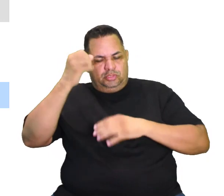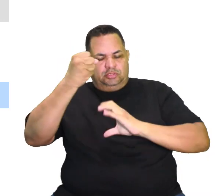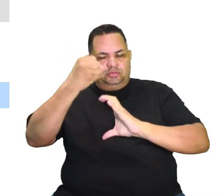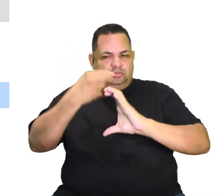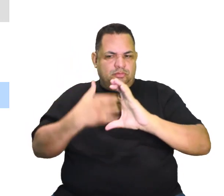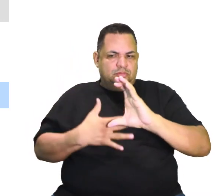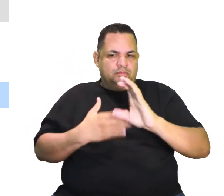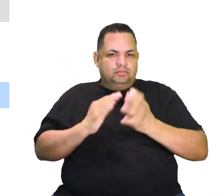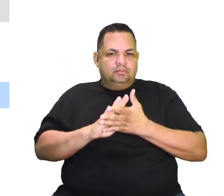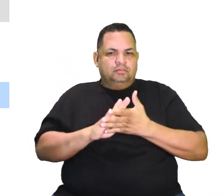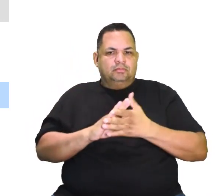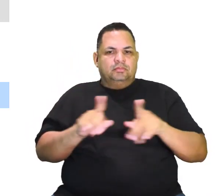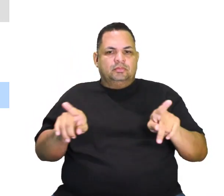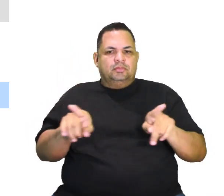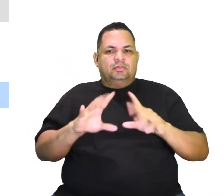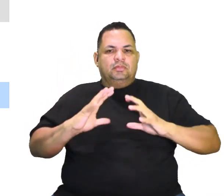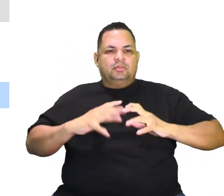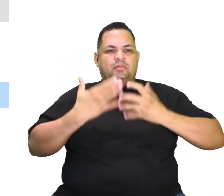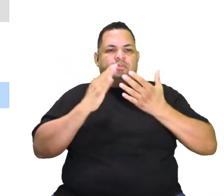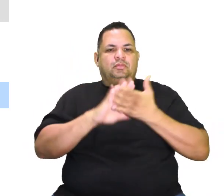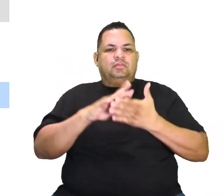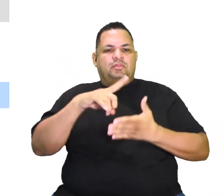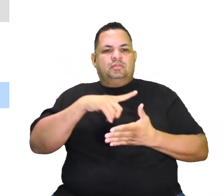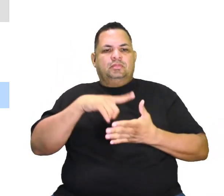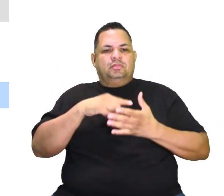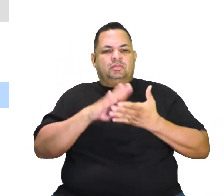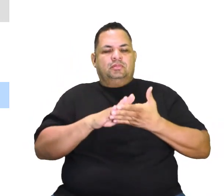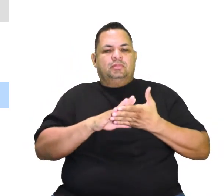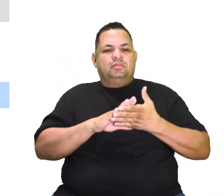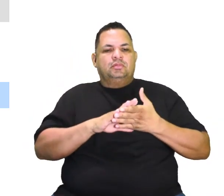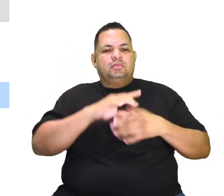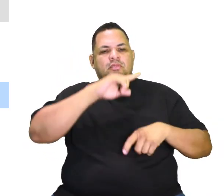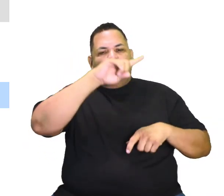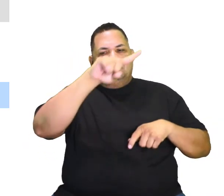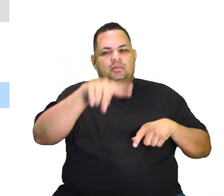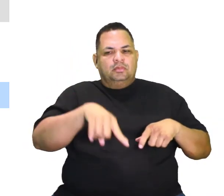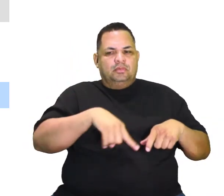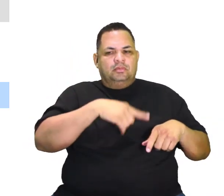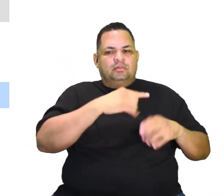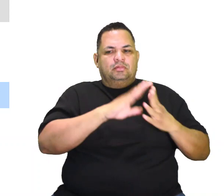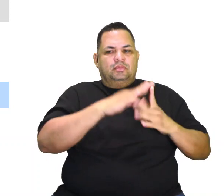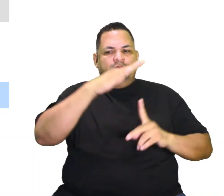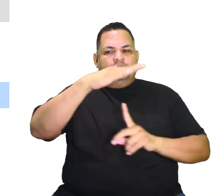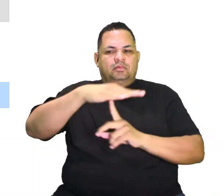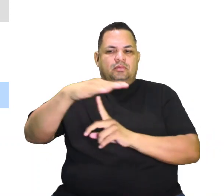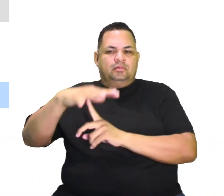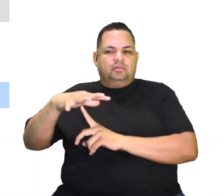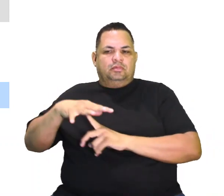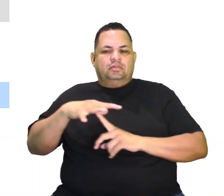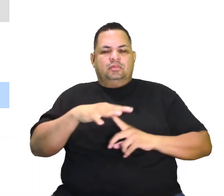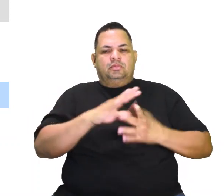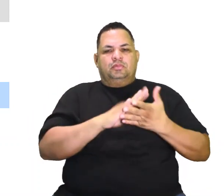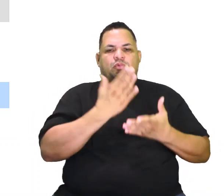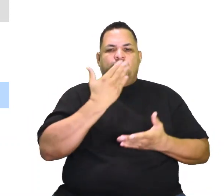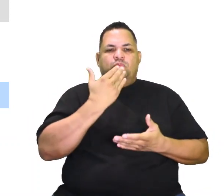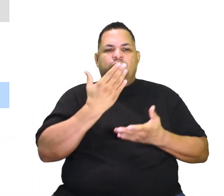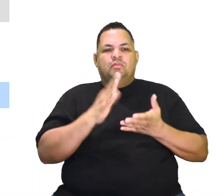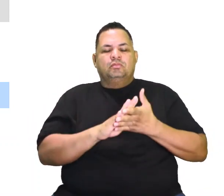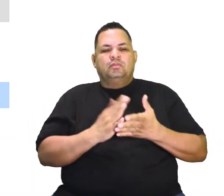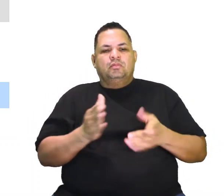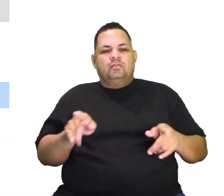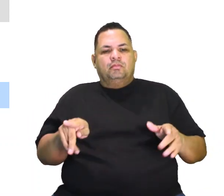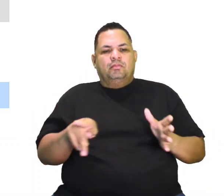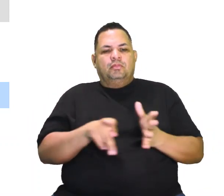bumbá. O evento também conta com parques de diversões e muitas barraquinhas de comida, muita alimentação típica